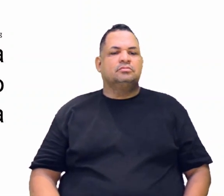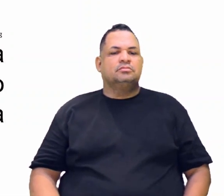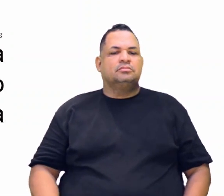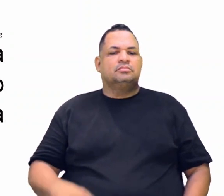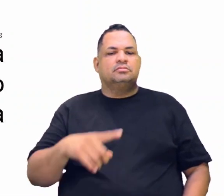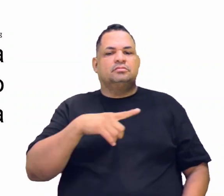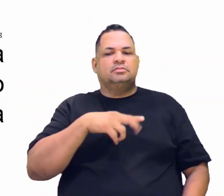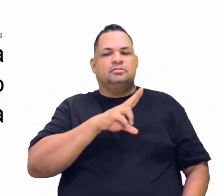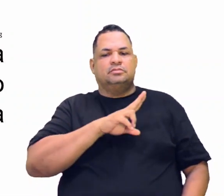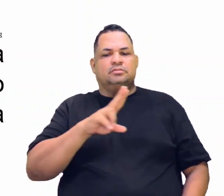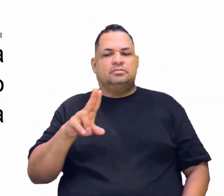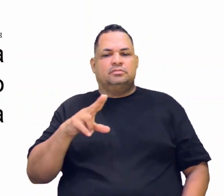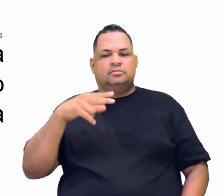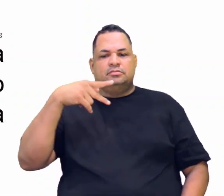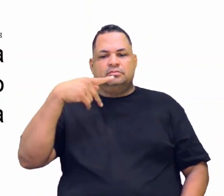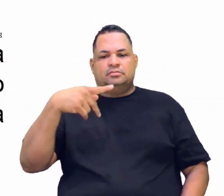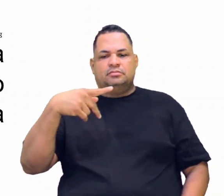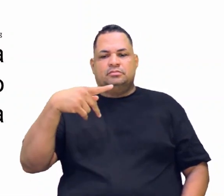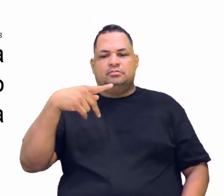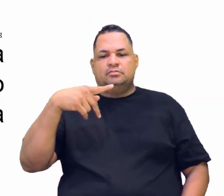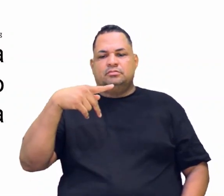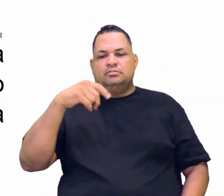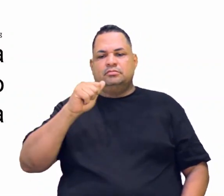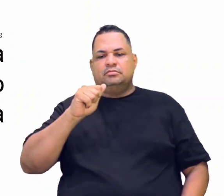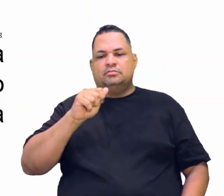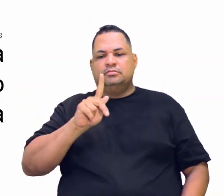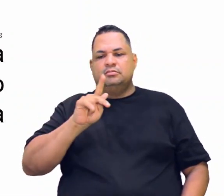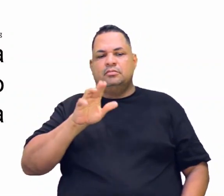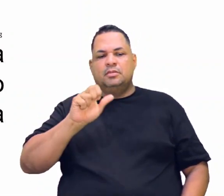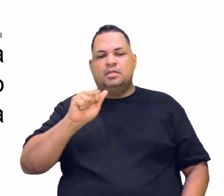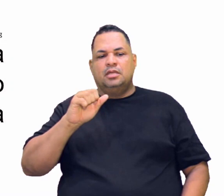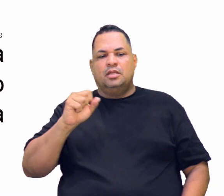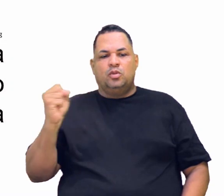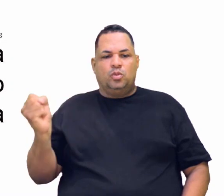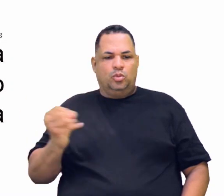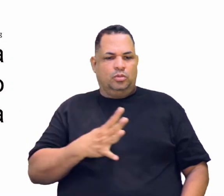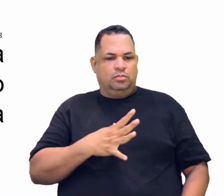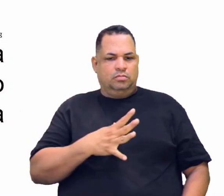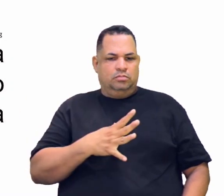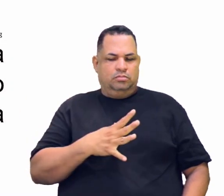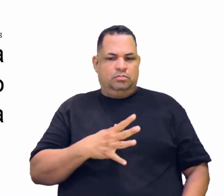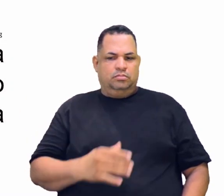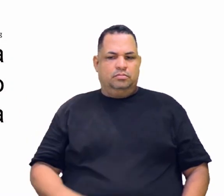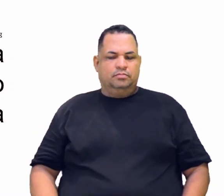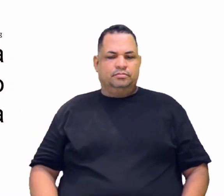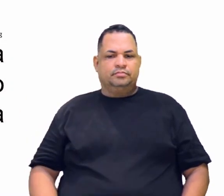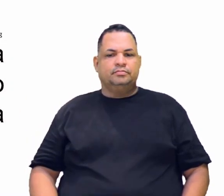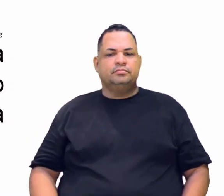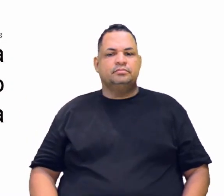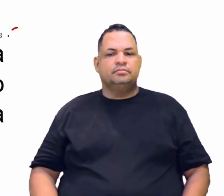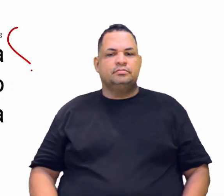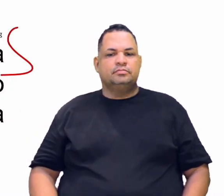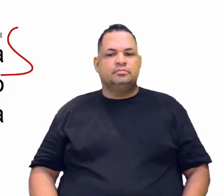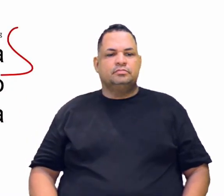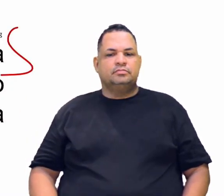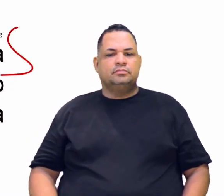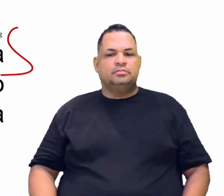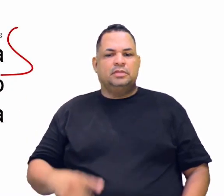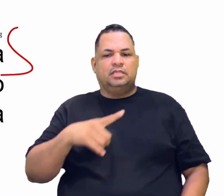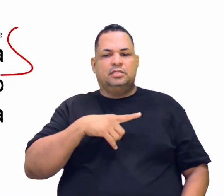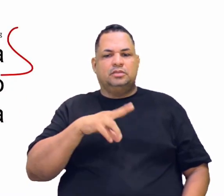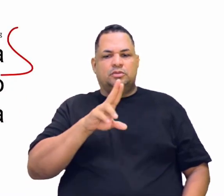Chamados também pelo nome de Pacaás Nova, ou Pacaá Nova. Tem gente que coloca